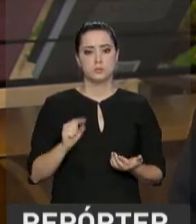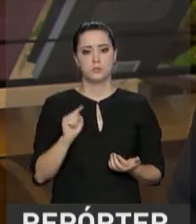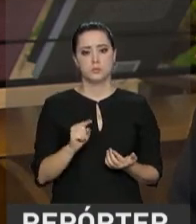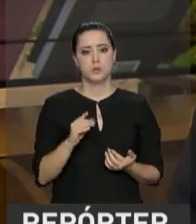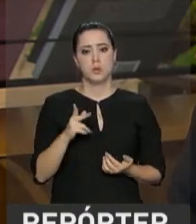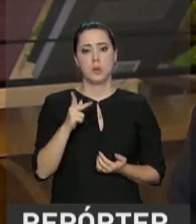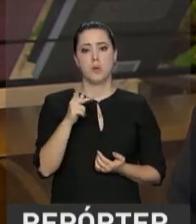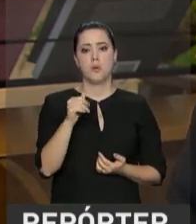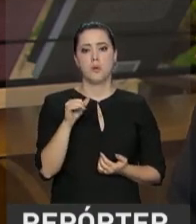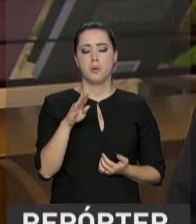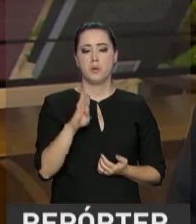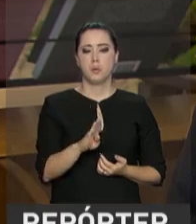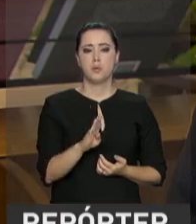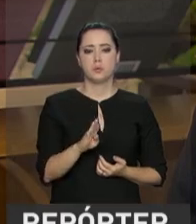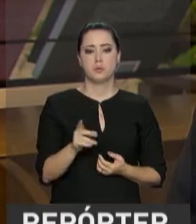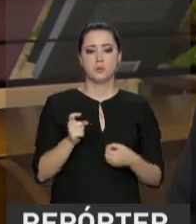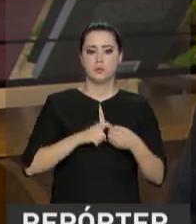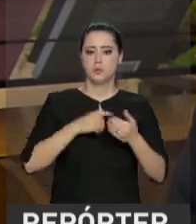o pib é volte a crescer